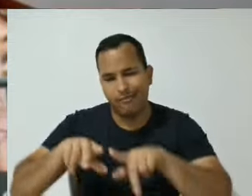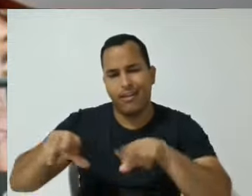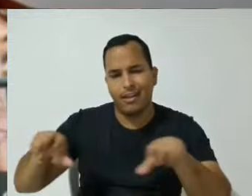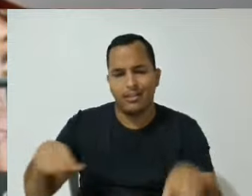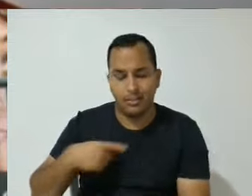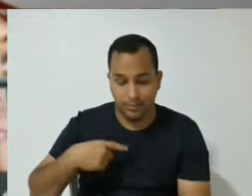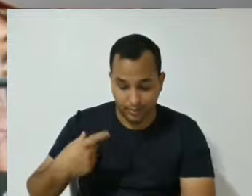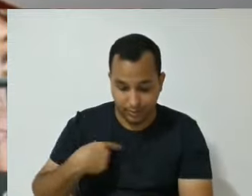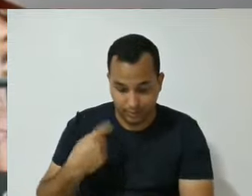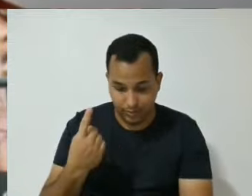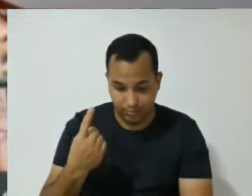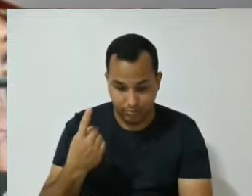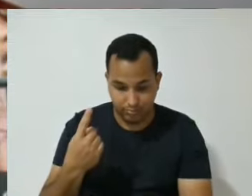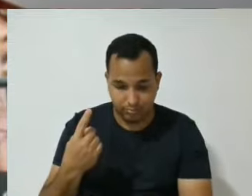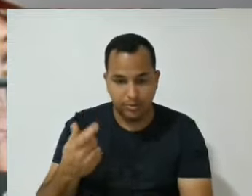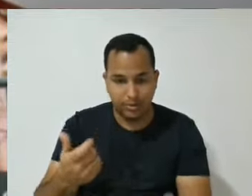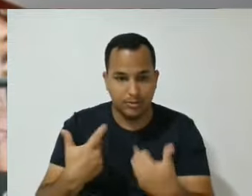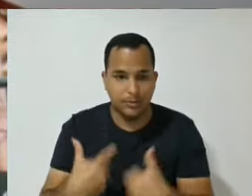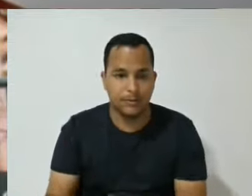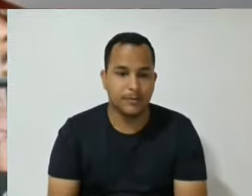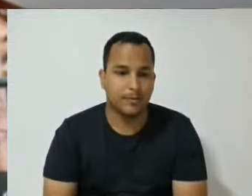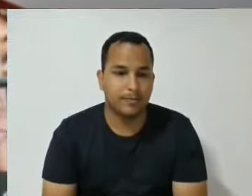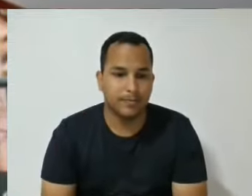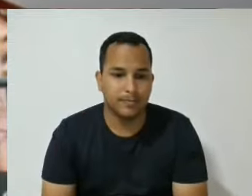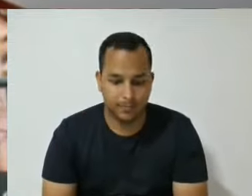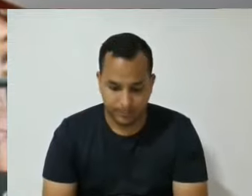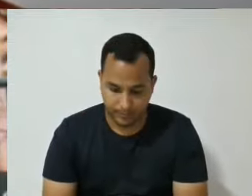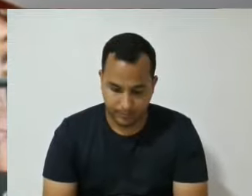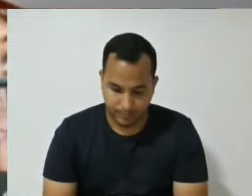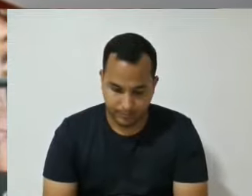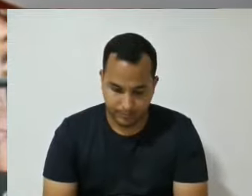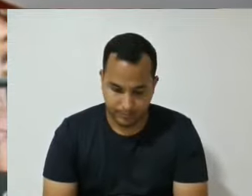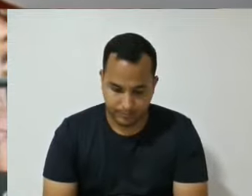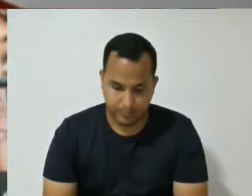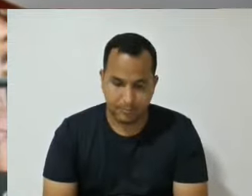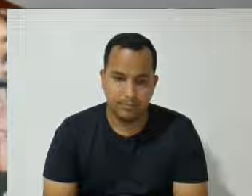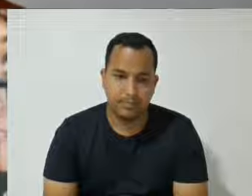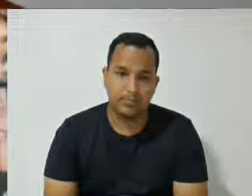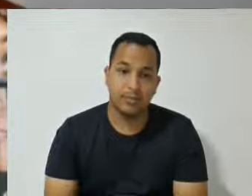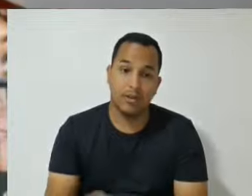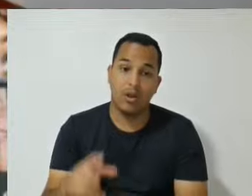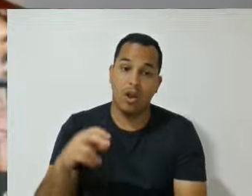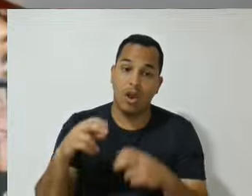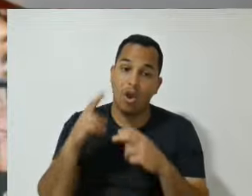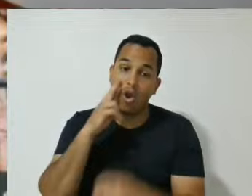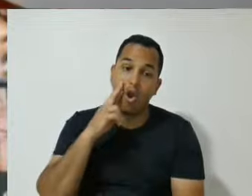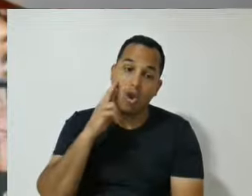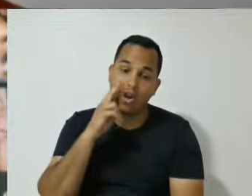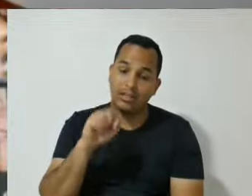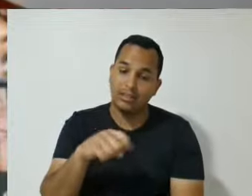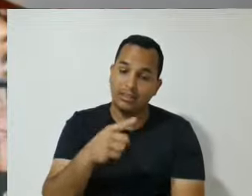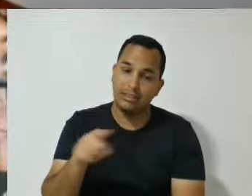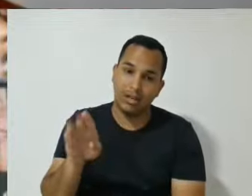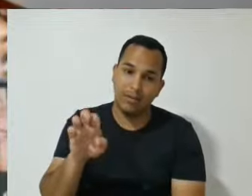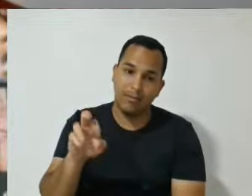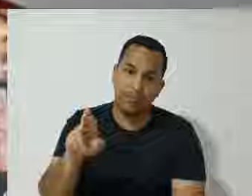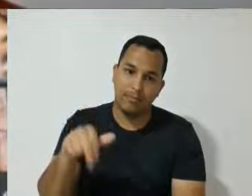para nós. Ó, eu acho que o grupo das Rosas do São Bernardo são um exemplo